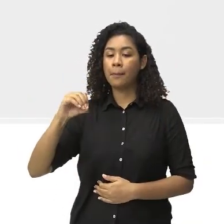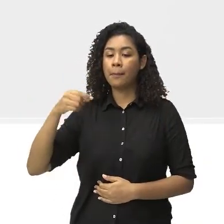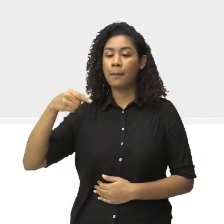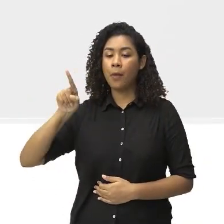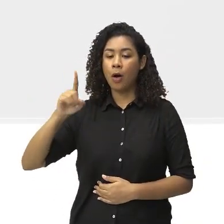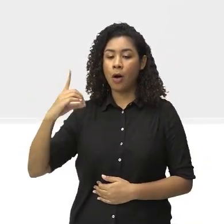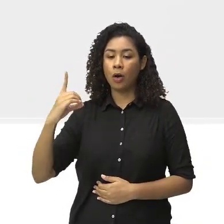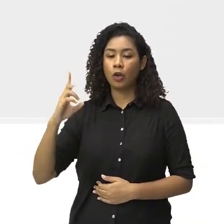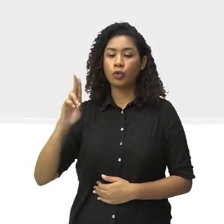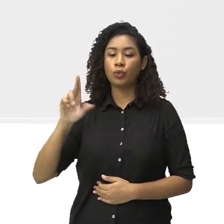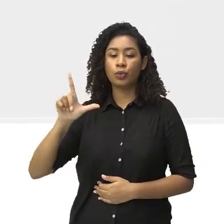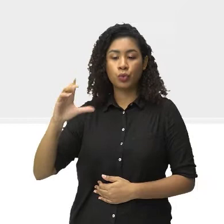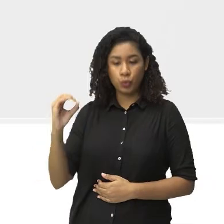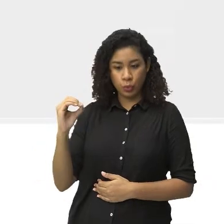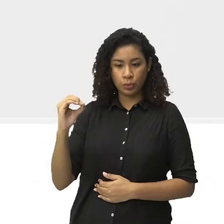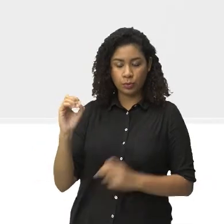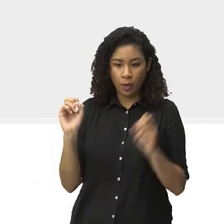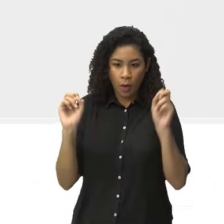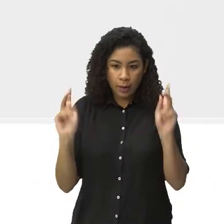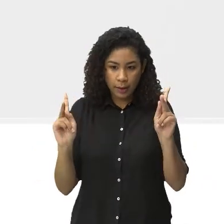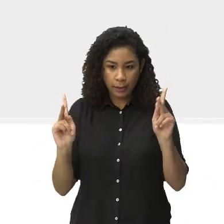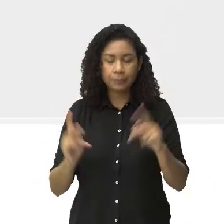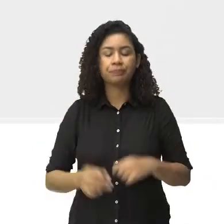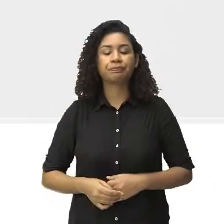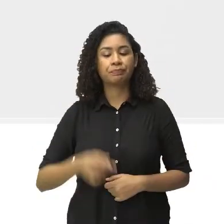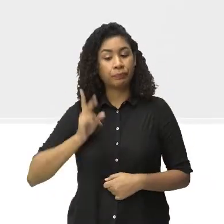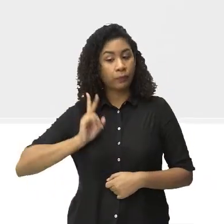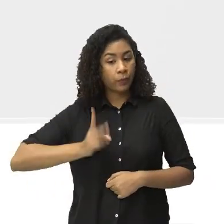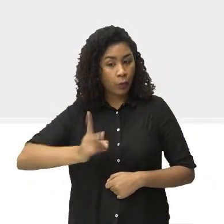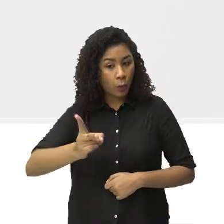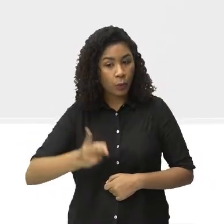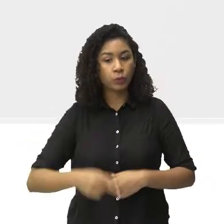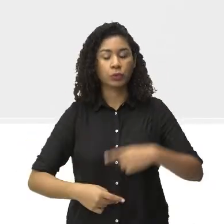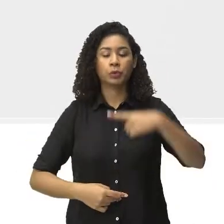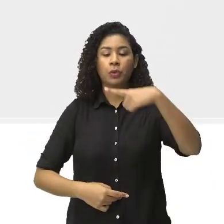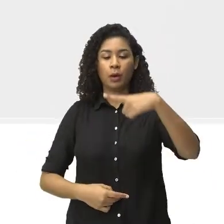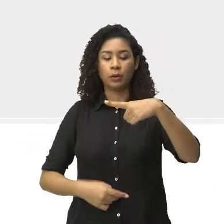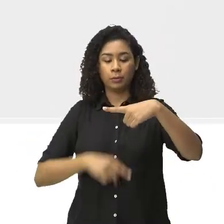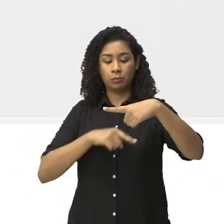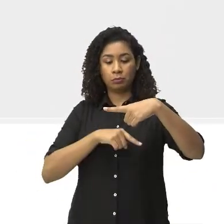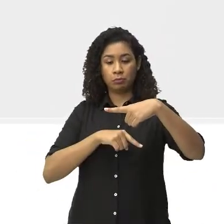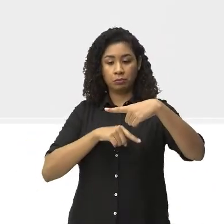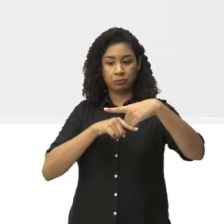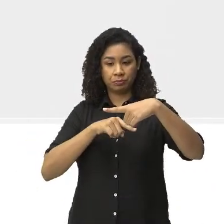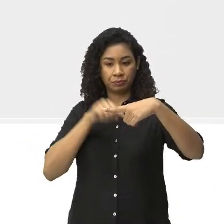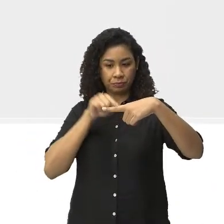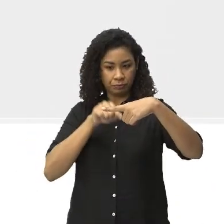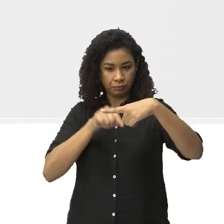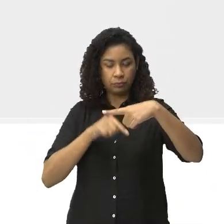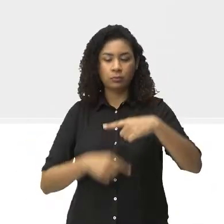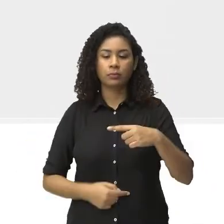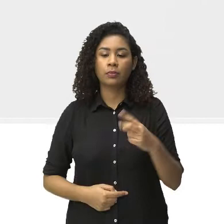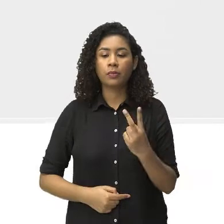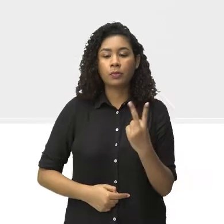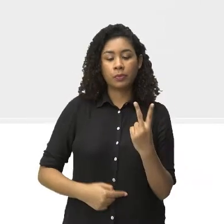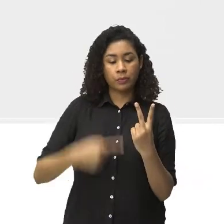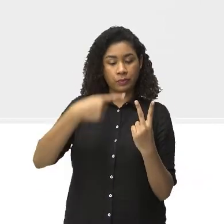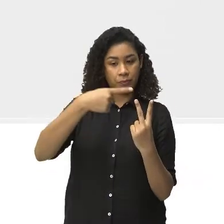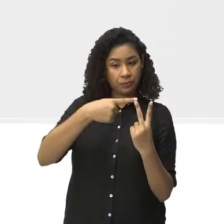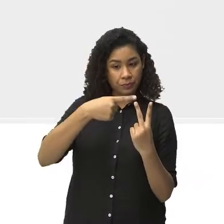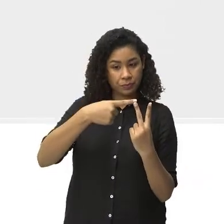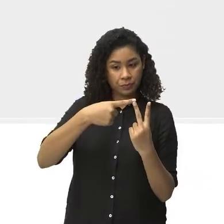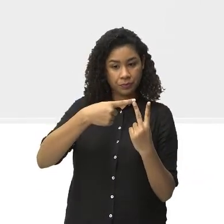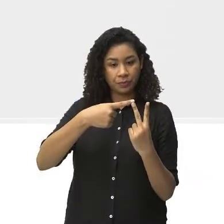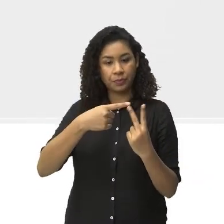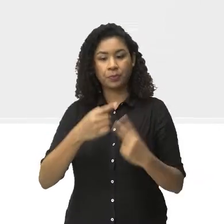denominador agora, aqui para baixo, né? Raiz quadrada de A ao quadrado mais B ao quadrado. Quem